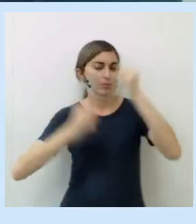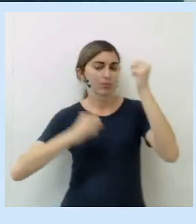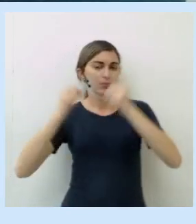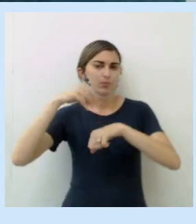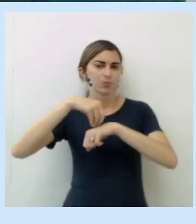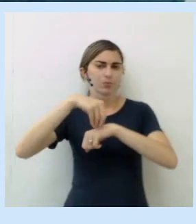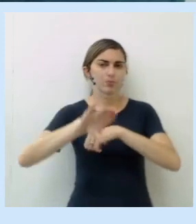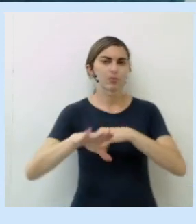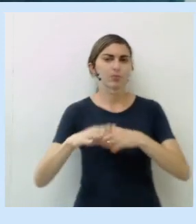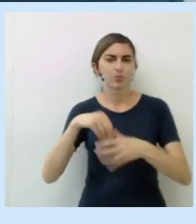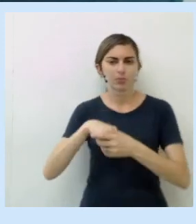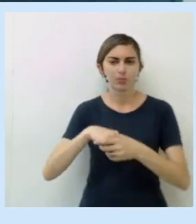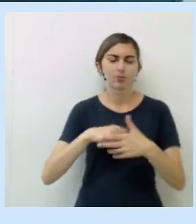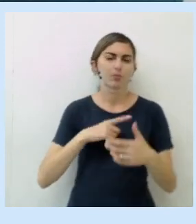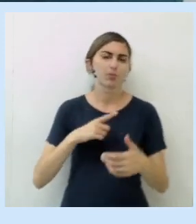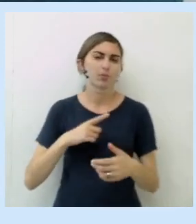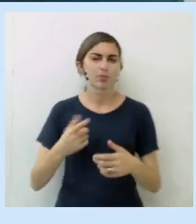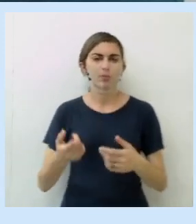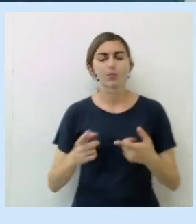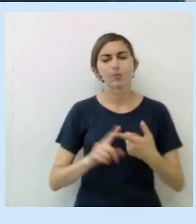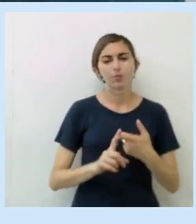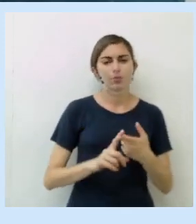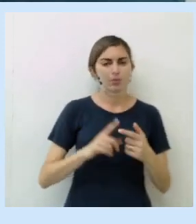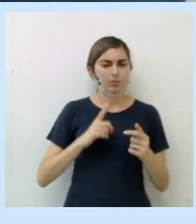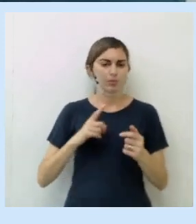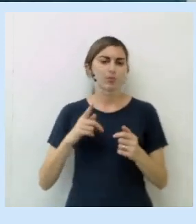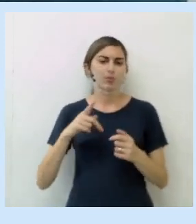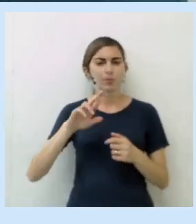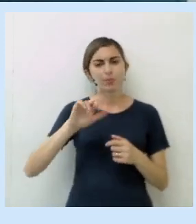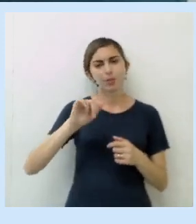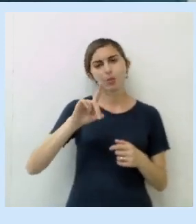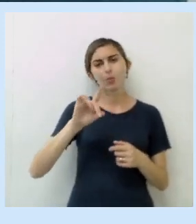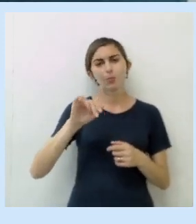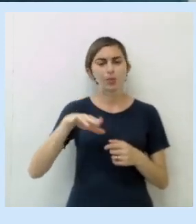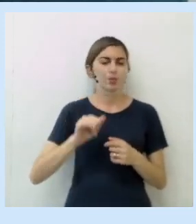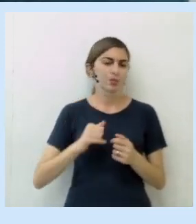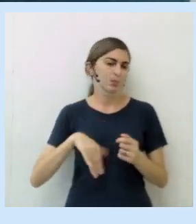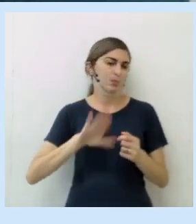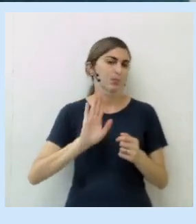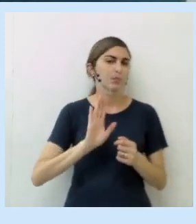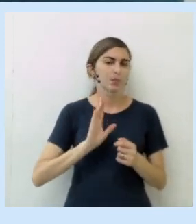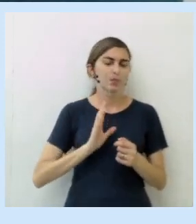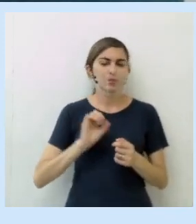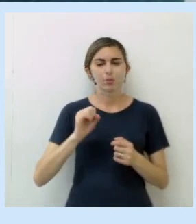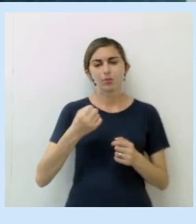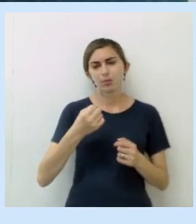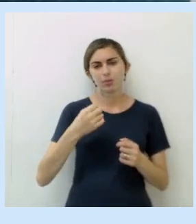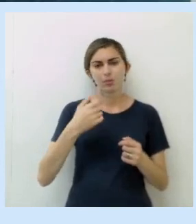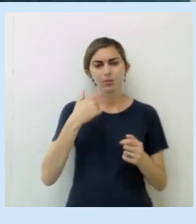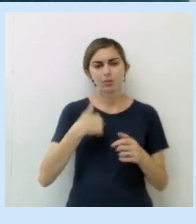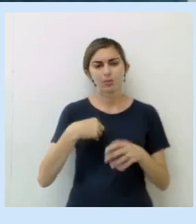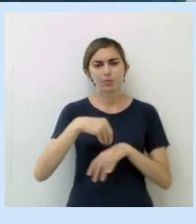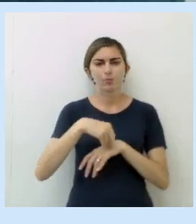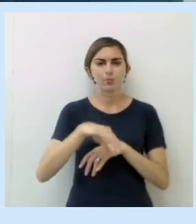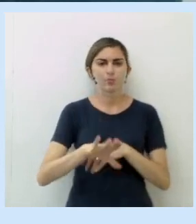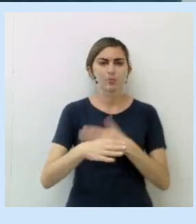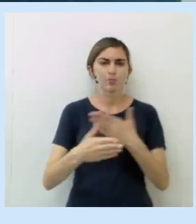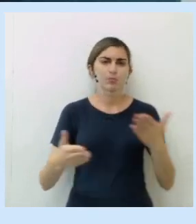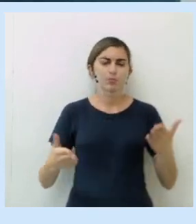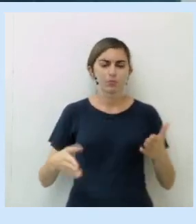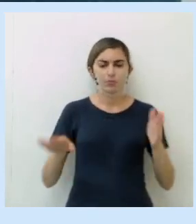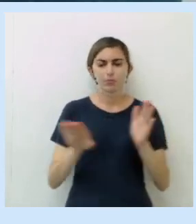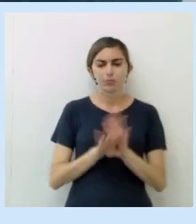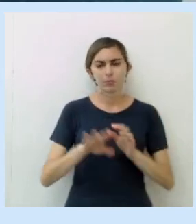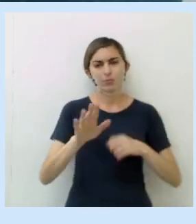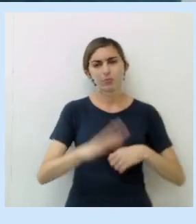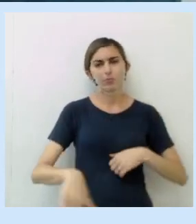ali dentro. O setor primário é o que predomina, mas a gente vai ver que o setor secundário, passo a passo, ele está chegando dentro